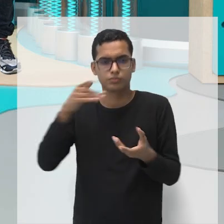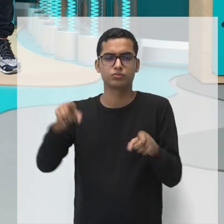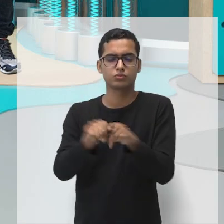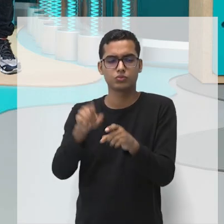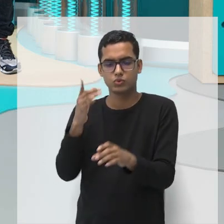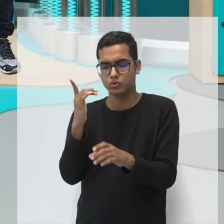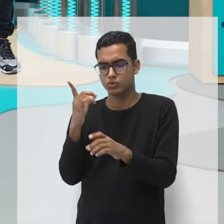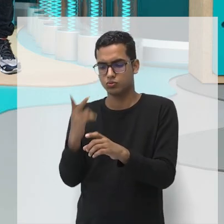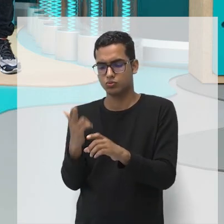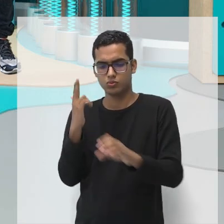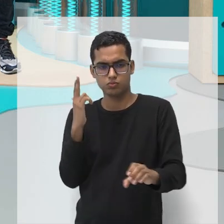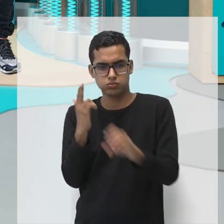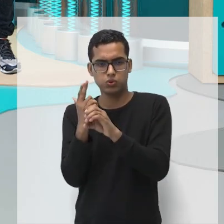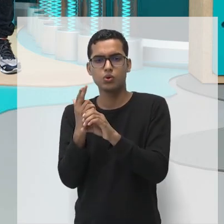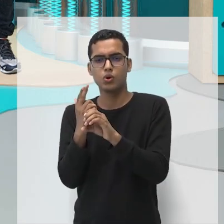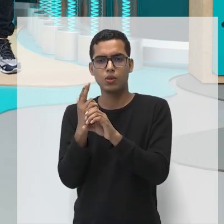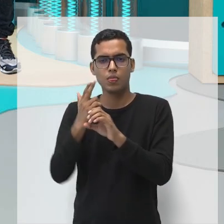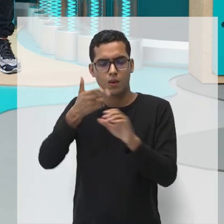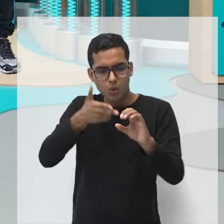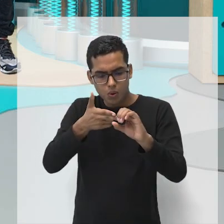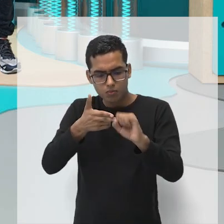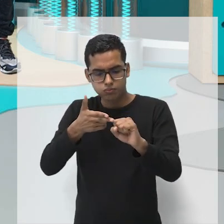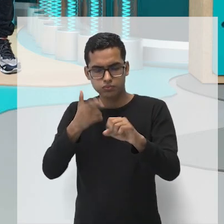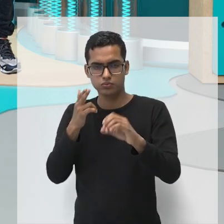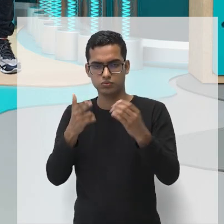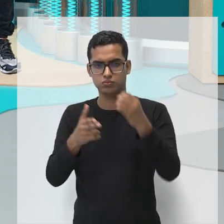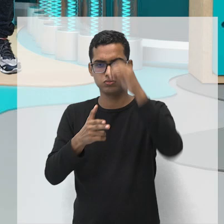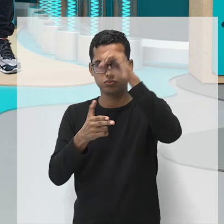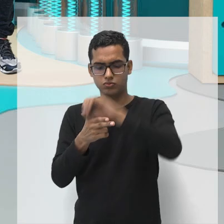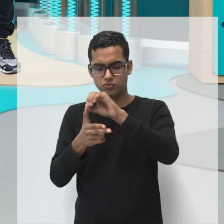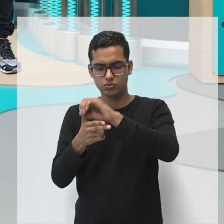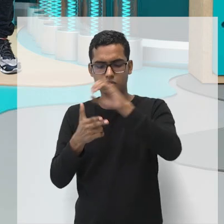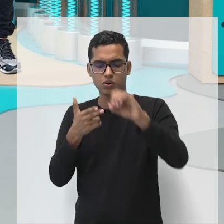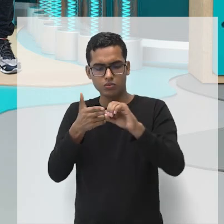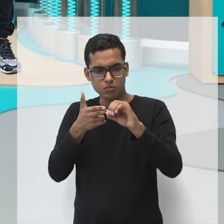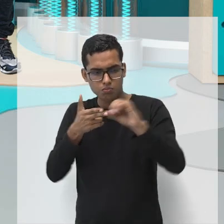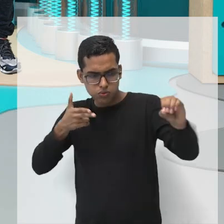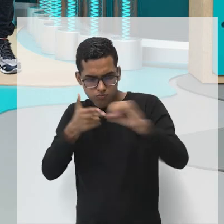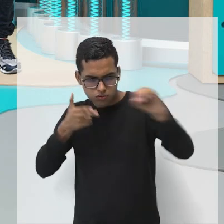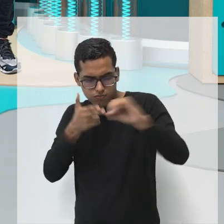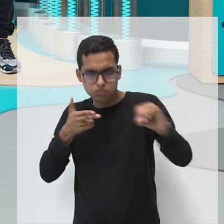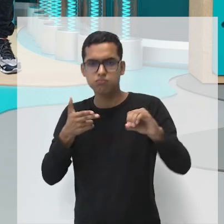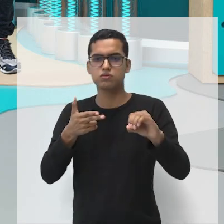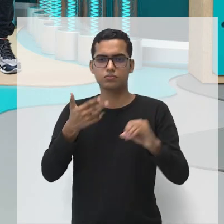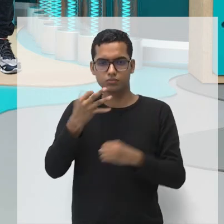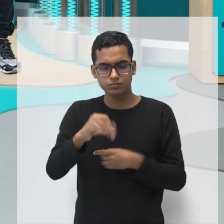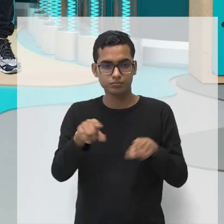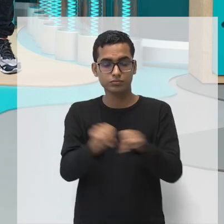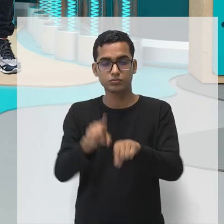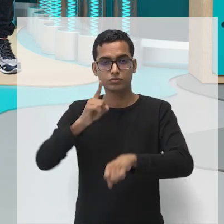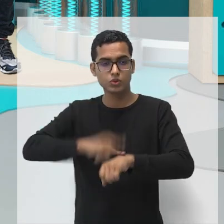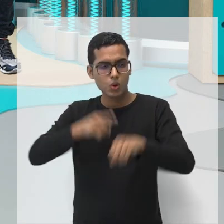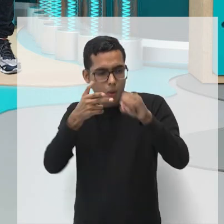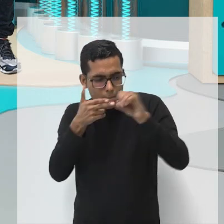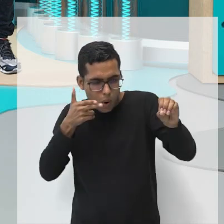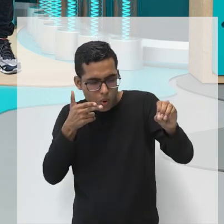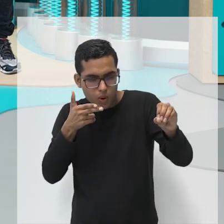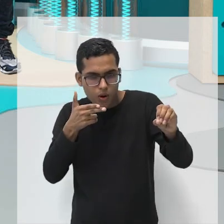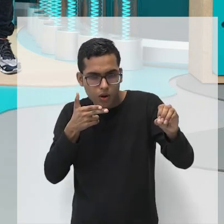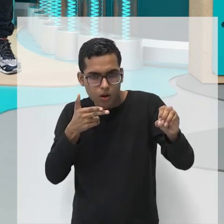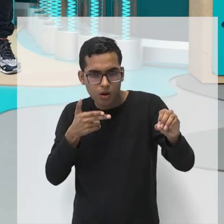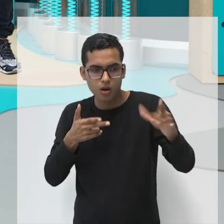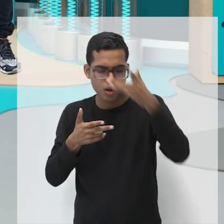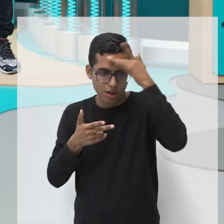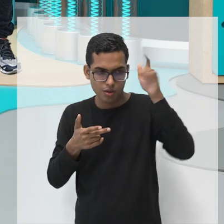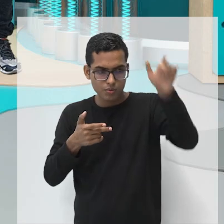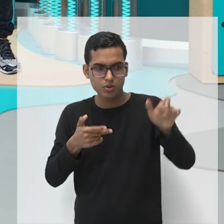ele dispara essas bolinhas nos adversários das outras equipes. Quando ele acerta o tiro, o adversário